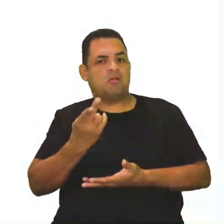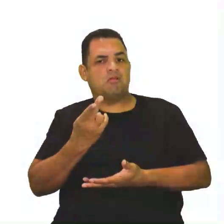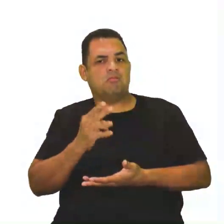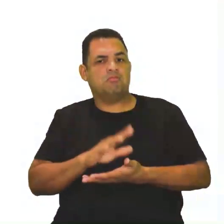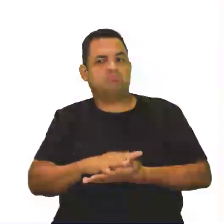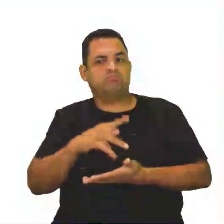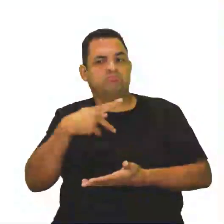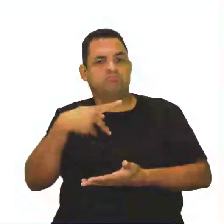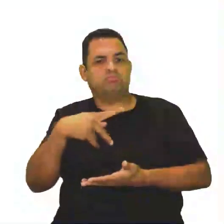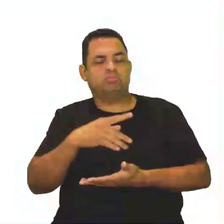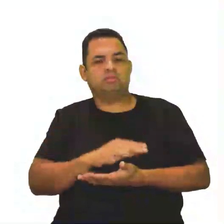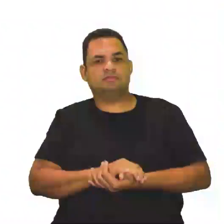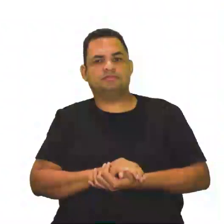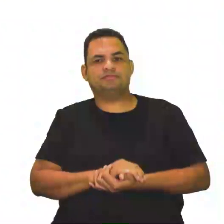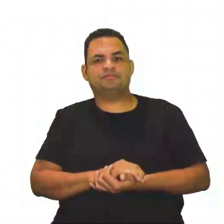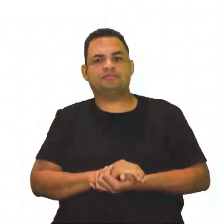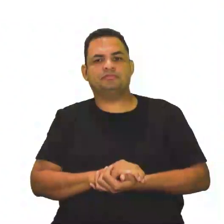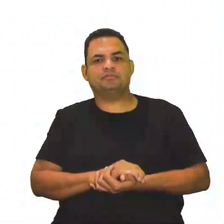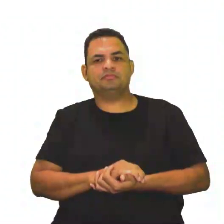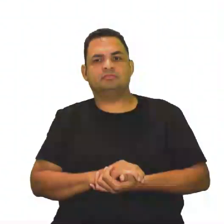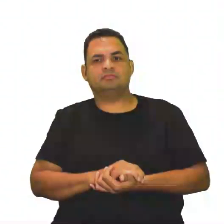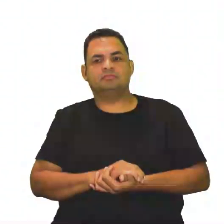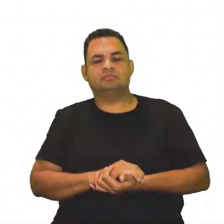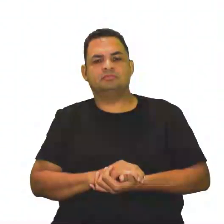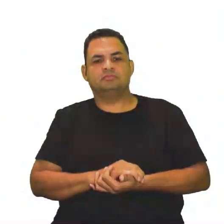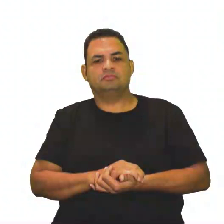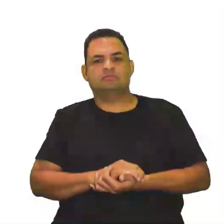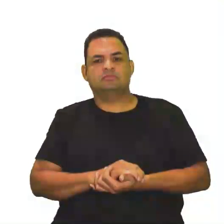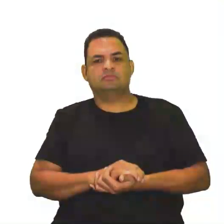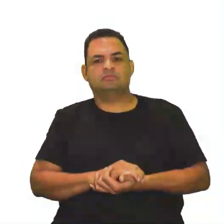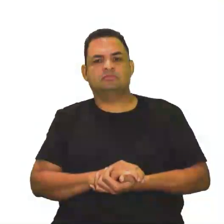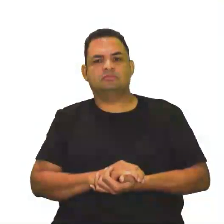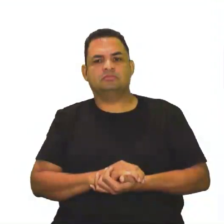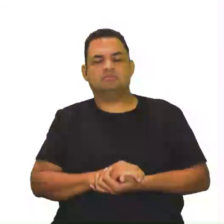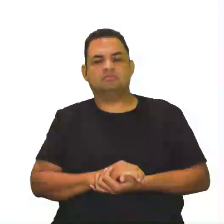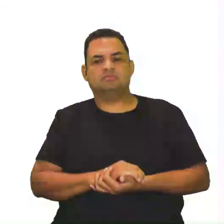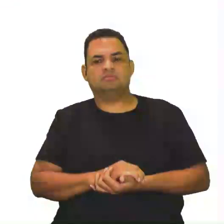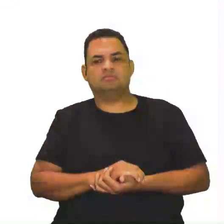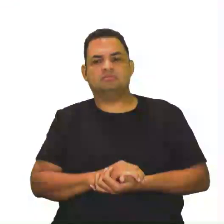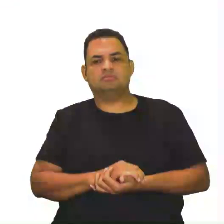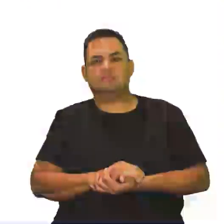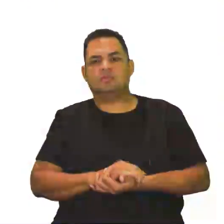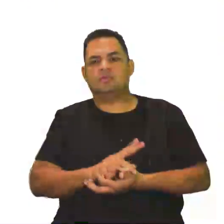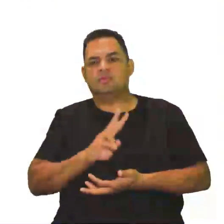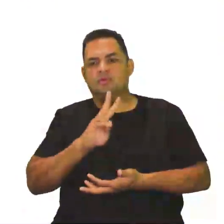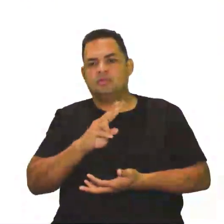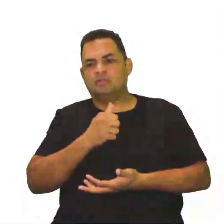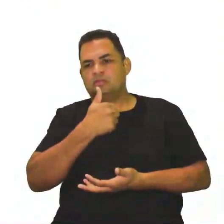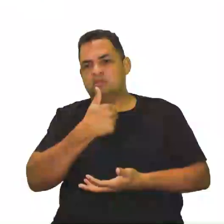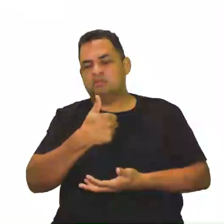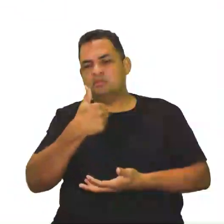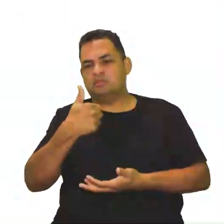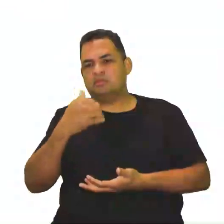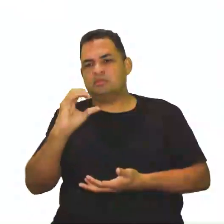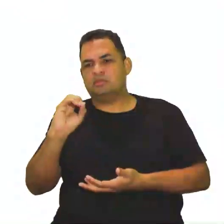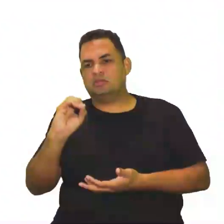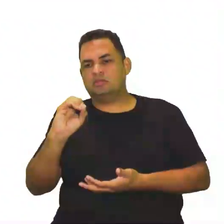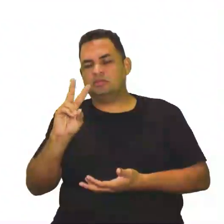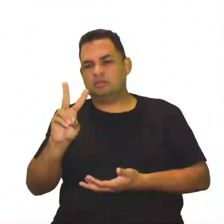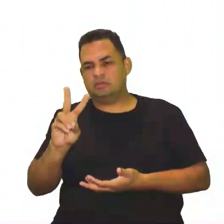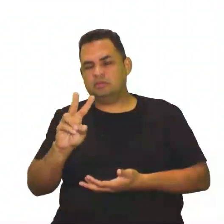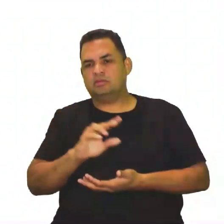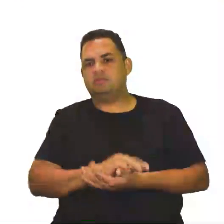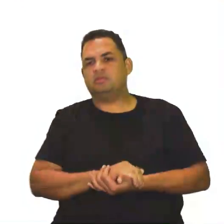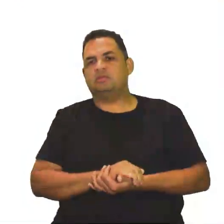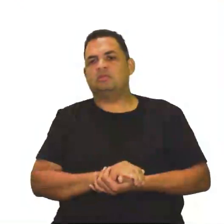a situação. Situação 1, tensão de 110, certo?